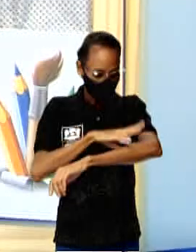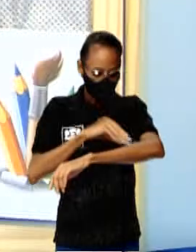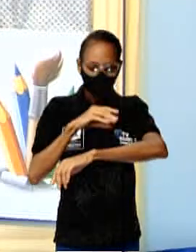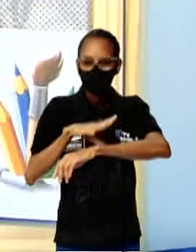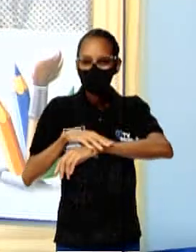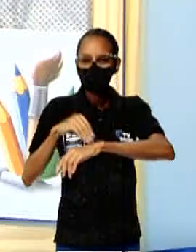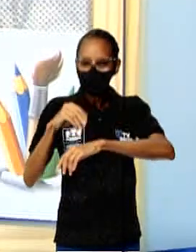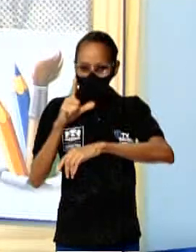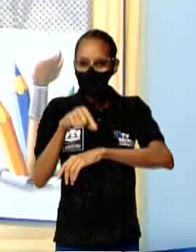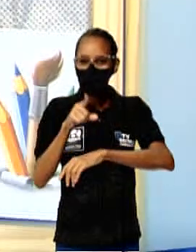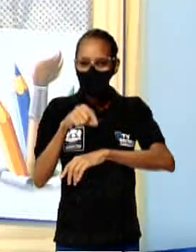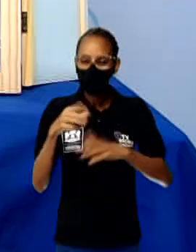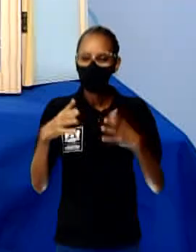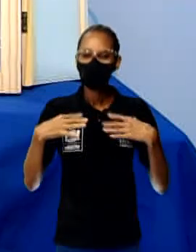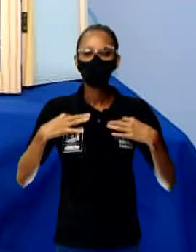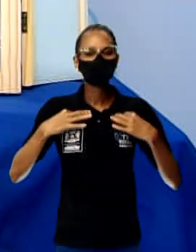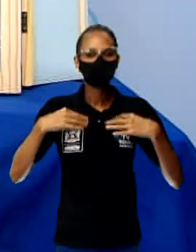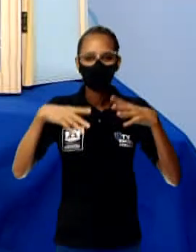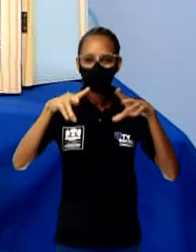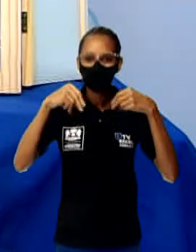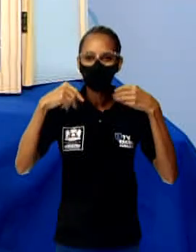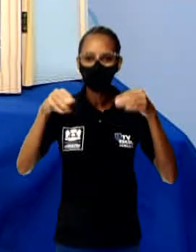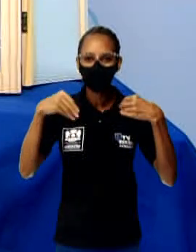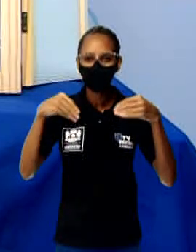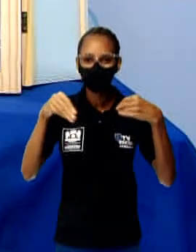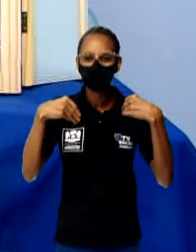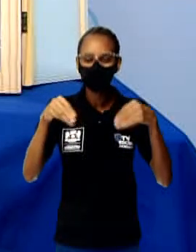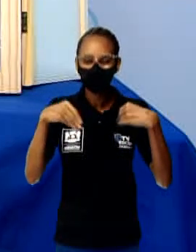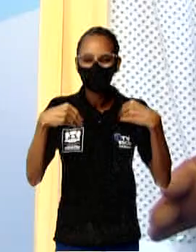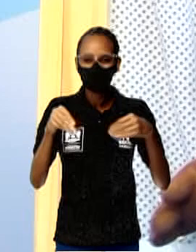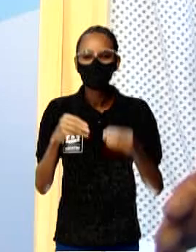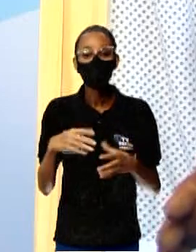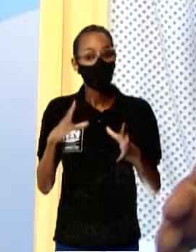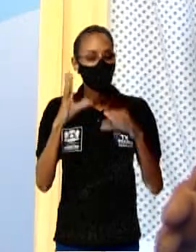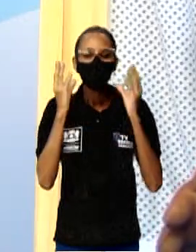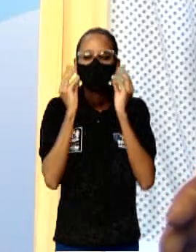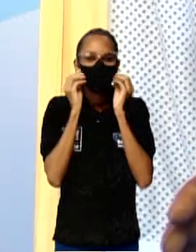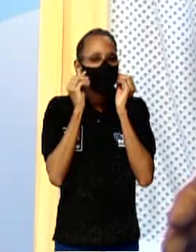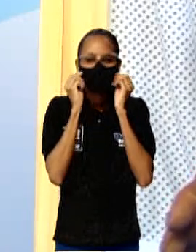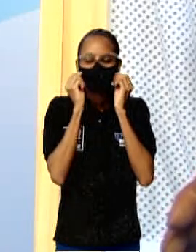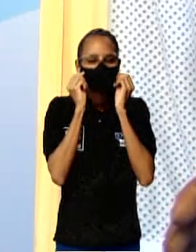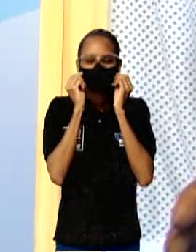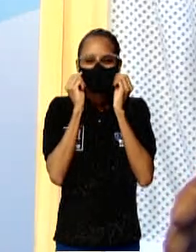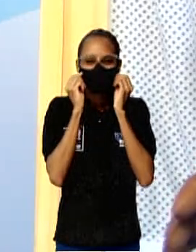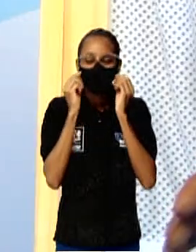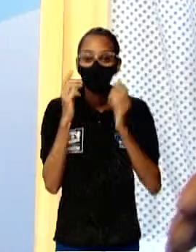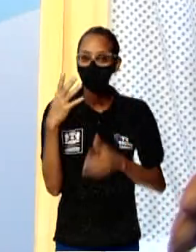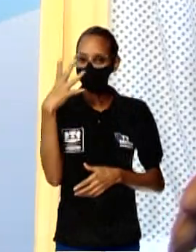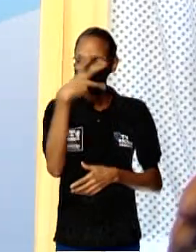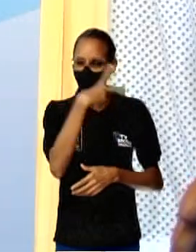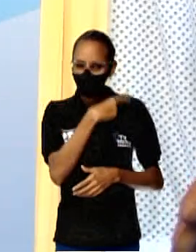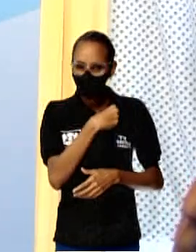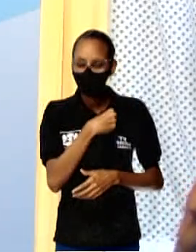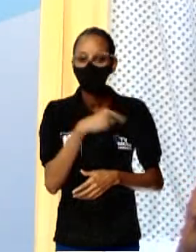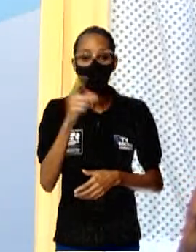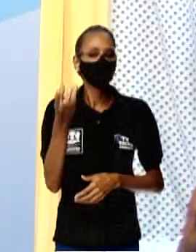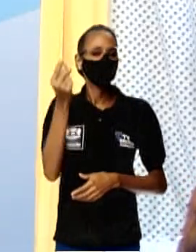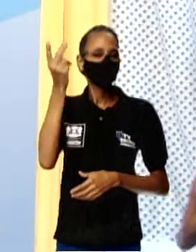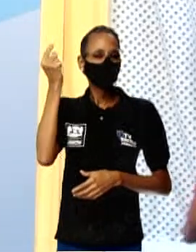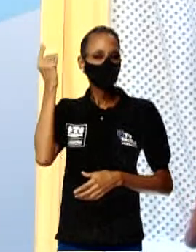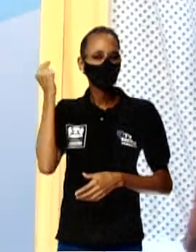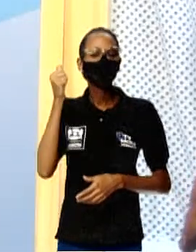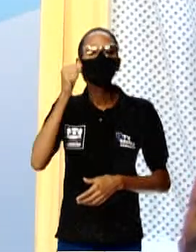pano muito fofinho olha só essa aqui é uma boneca de pano antigamente as